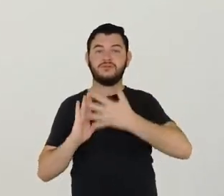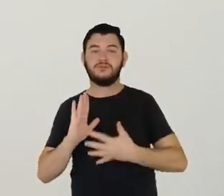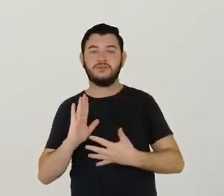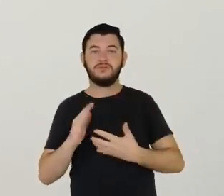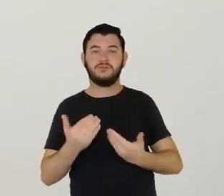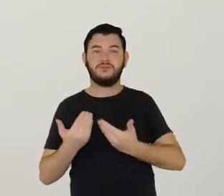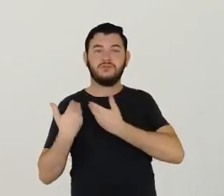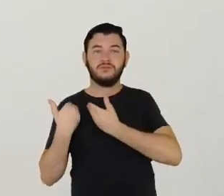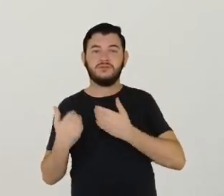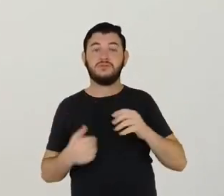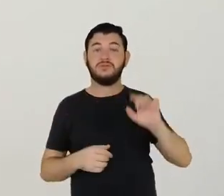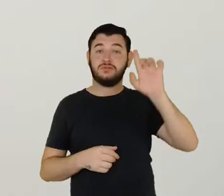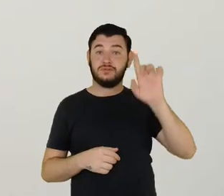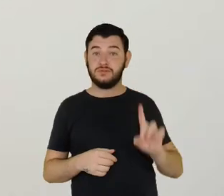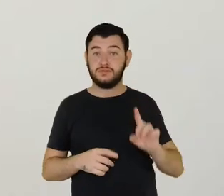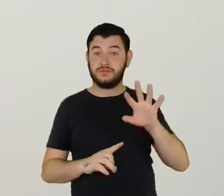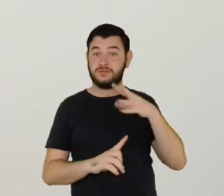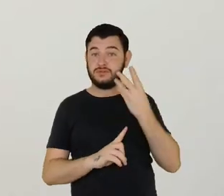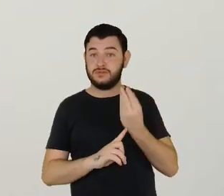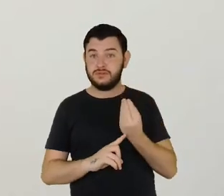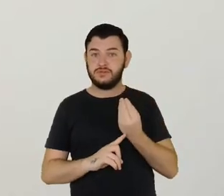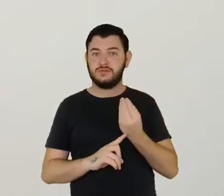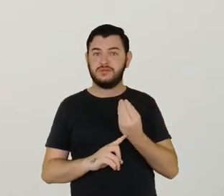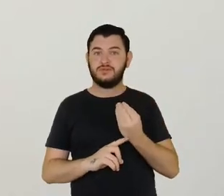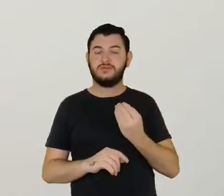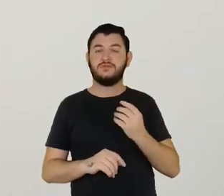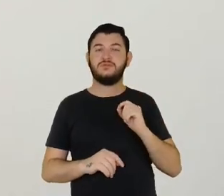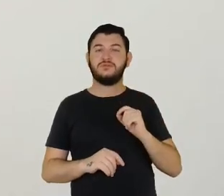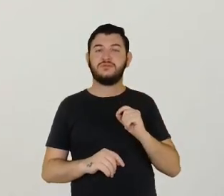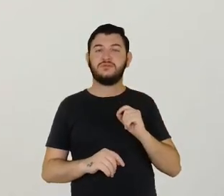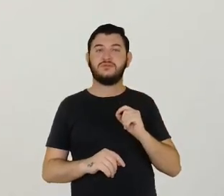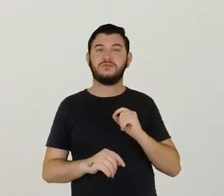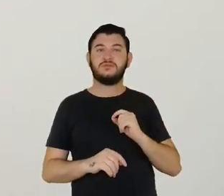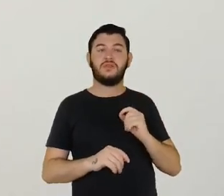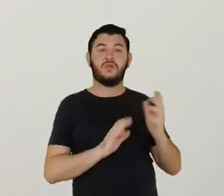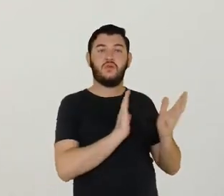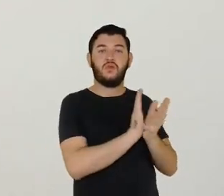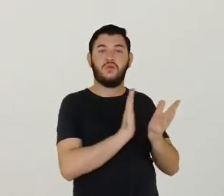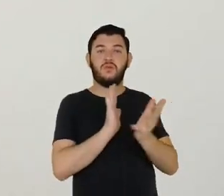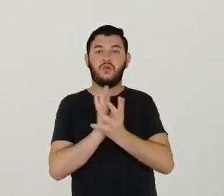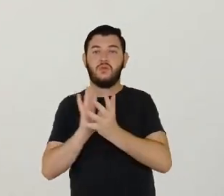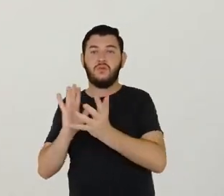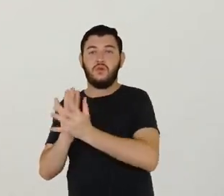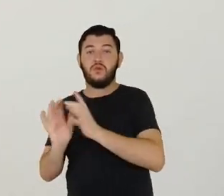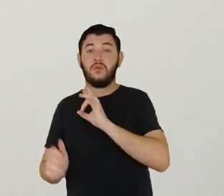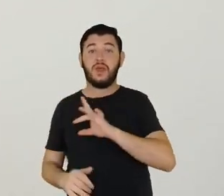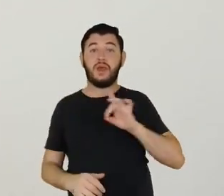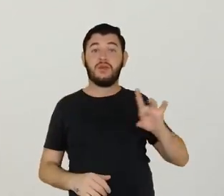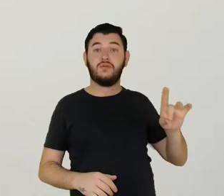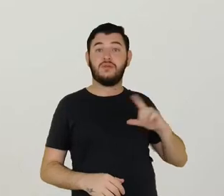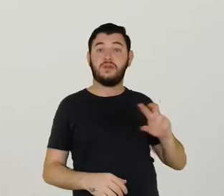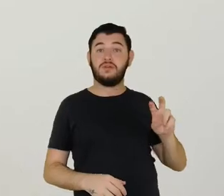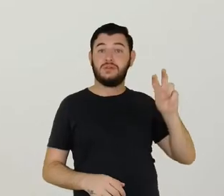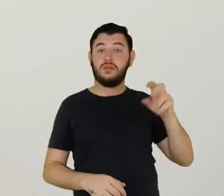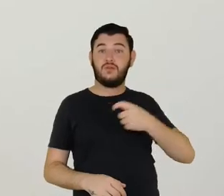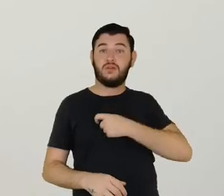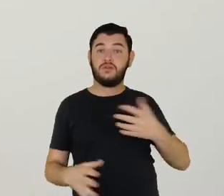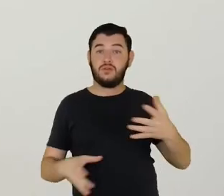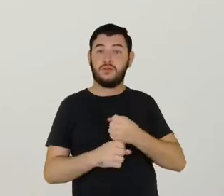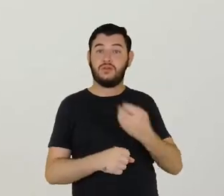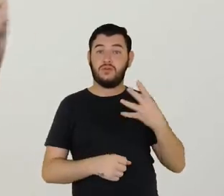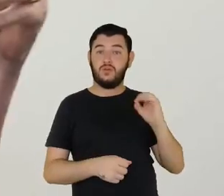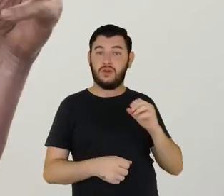alunos por cátedra, são 40 alunos. Ok. 5 alunos, 8 cátedras. No primeiro ano você faz